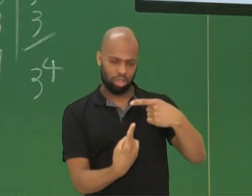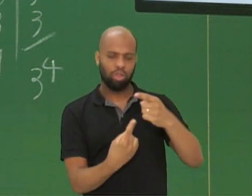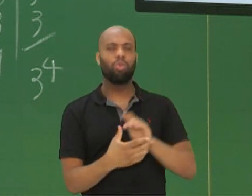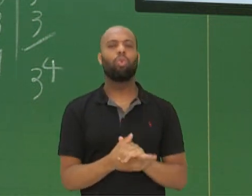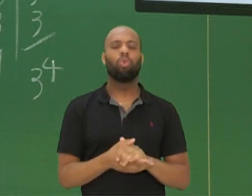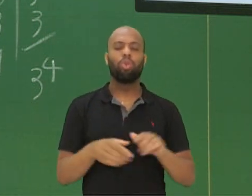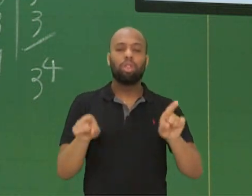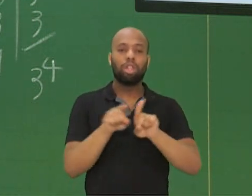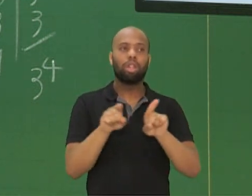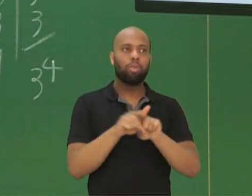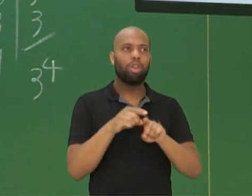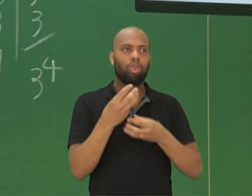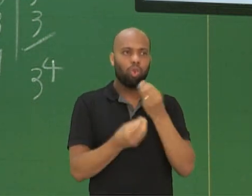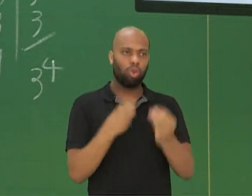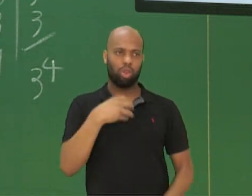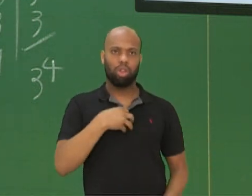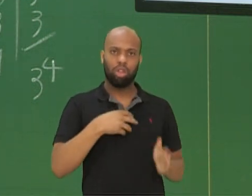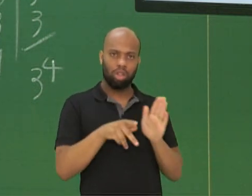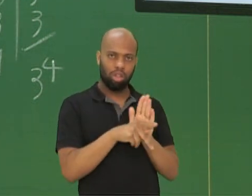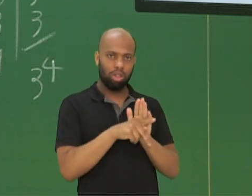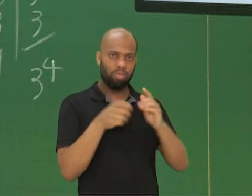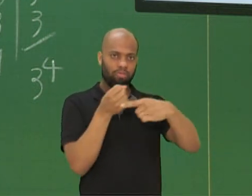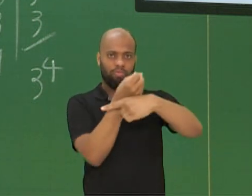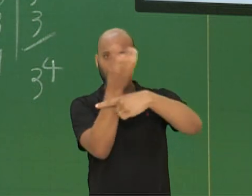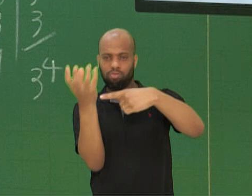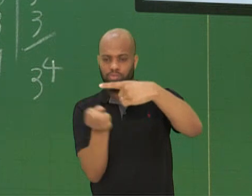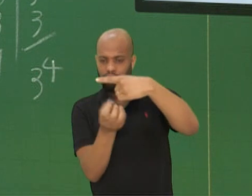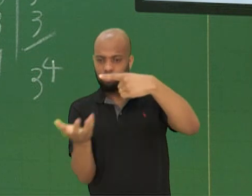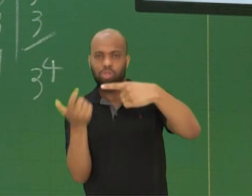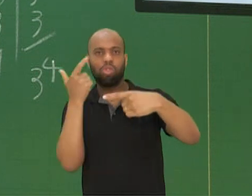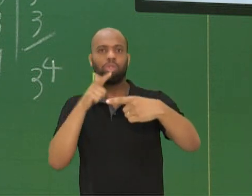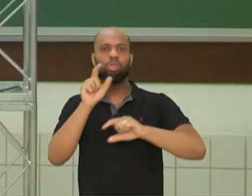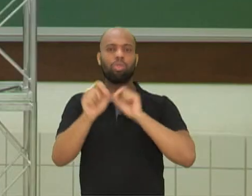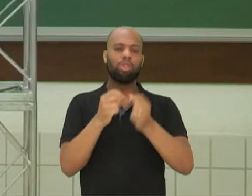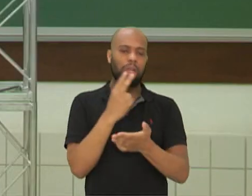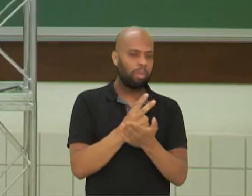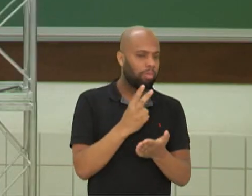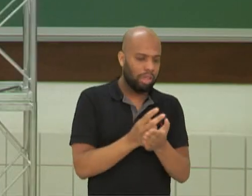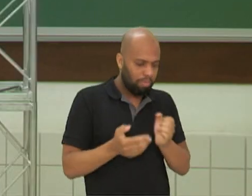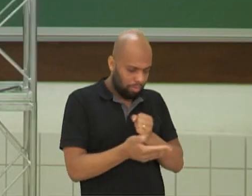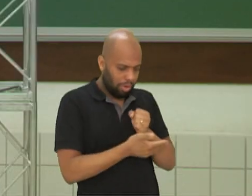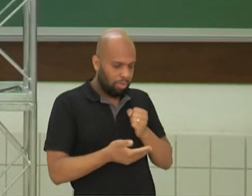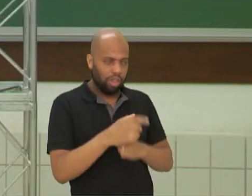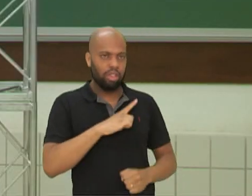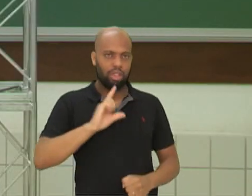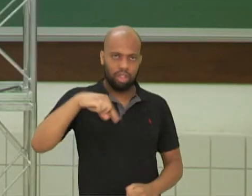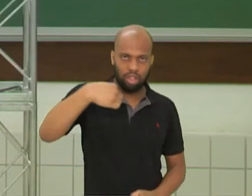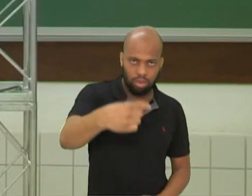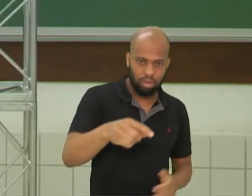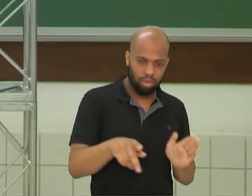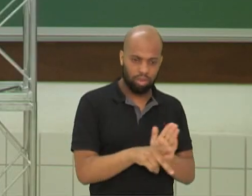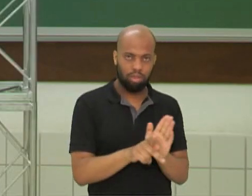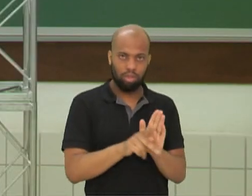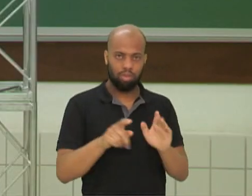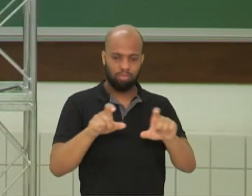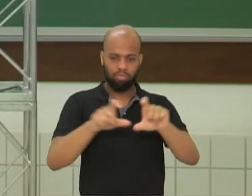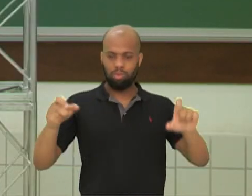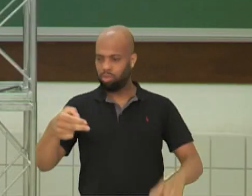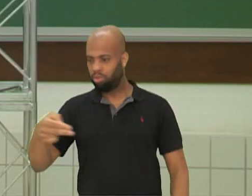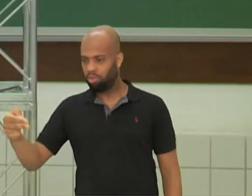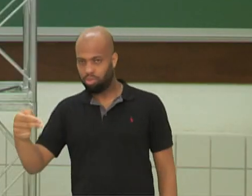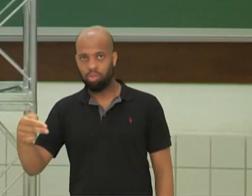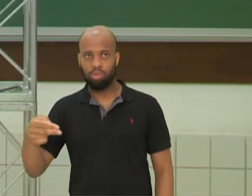primeira parte, para igualar as bases. Porque lembra, sem igualar as bases, a gente não consegue igualar os